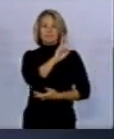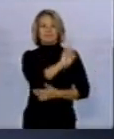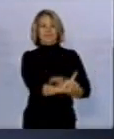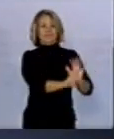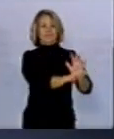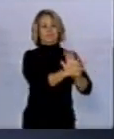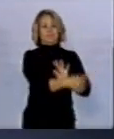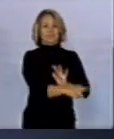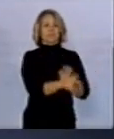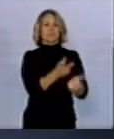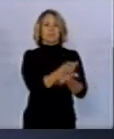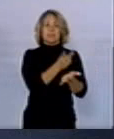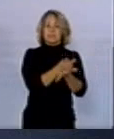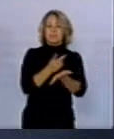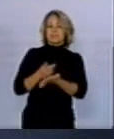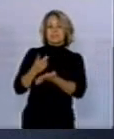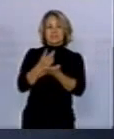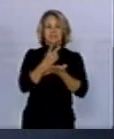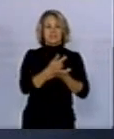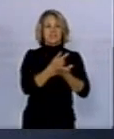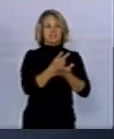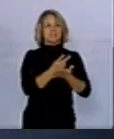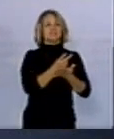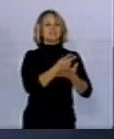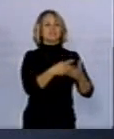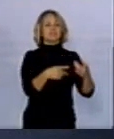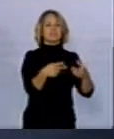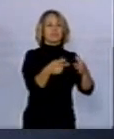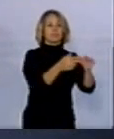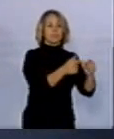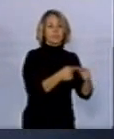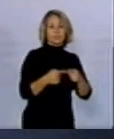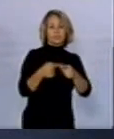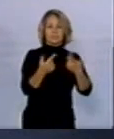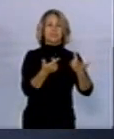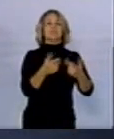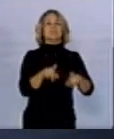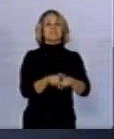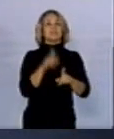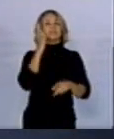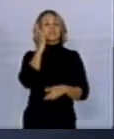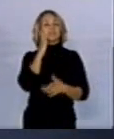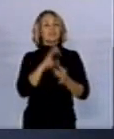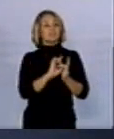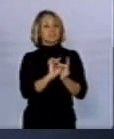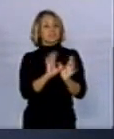à permanência das condições vigentes quando a expedição da autorização.